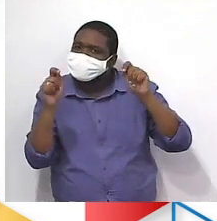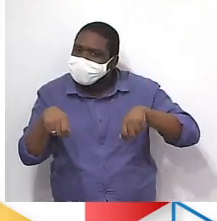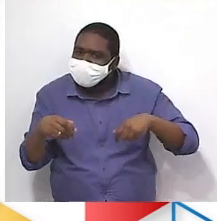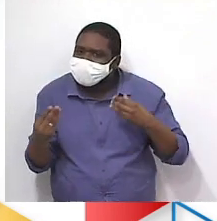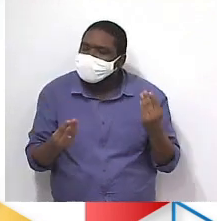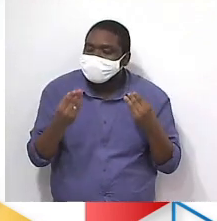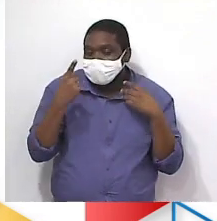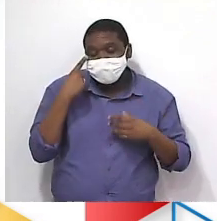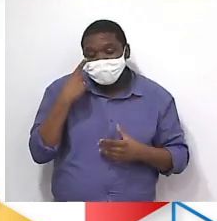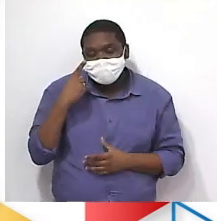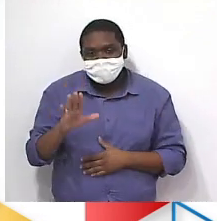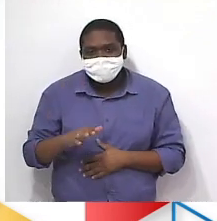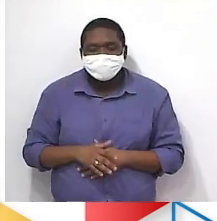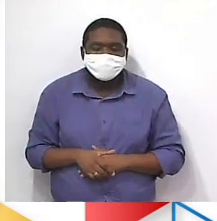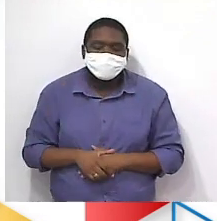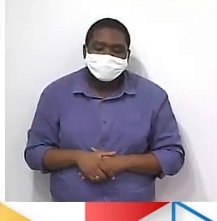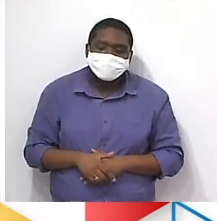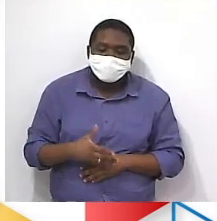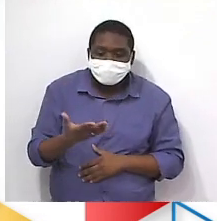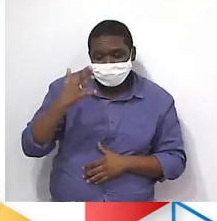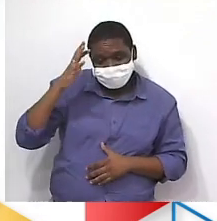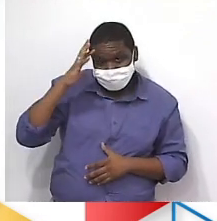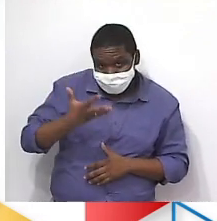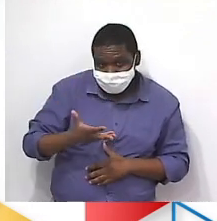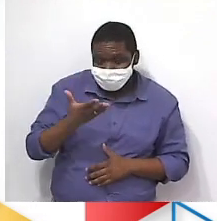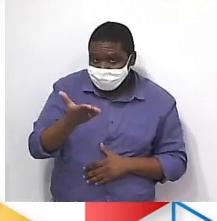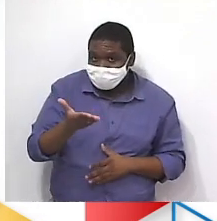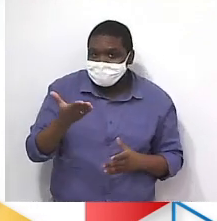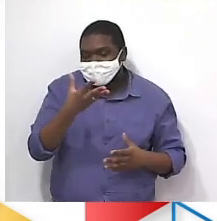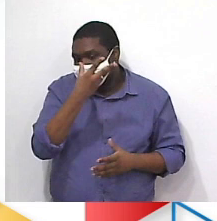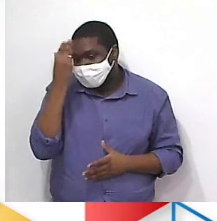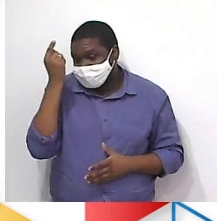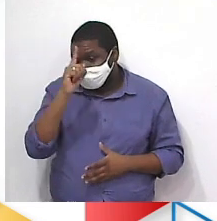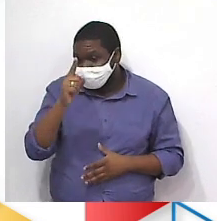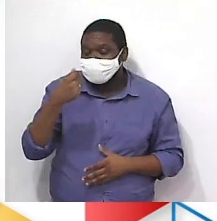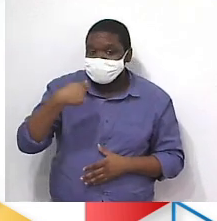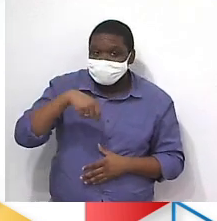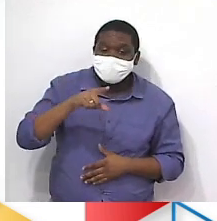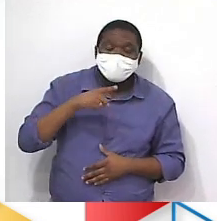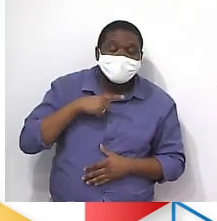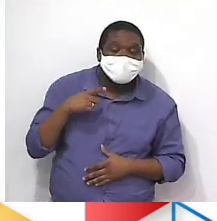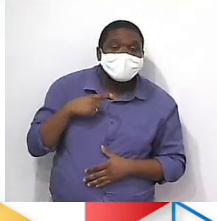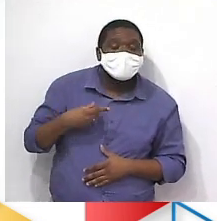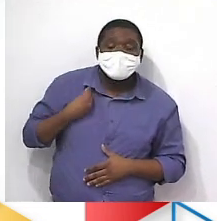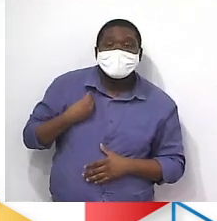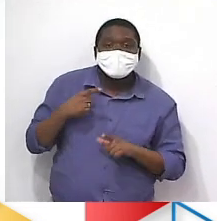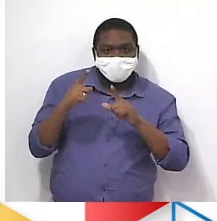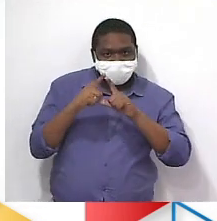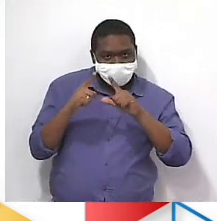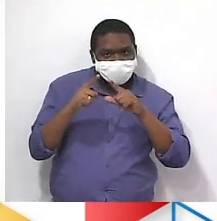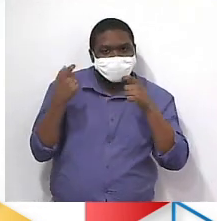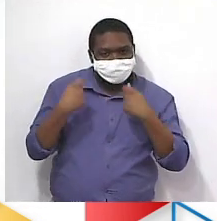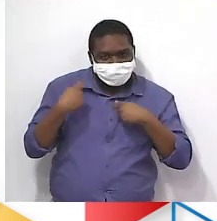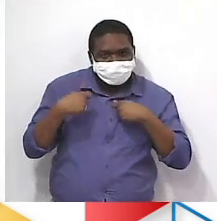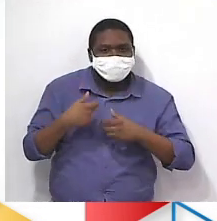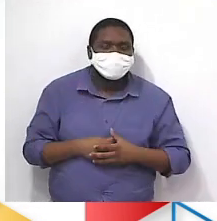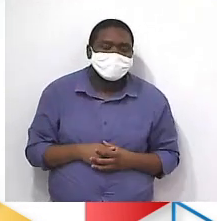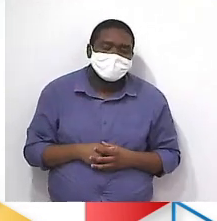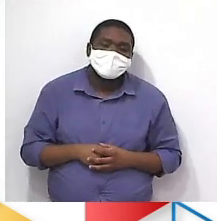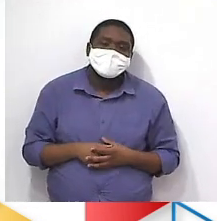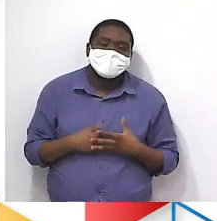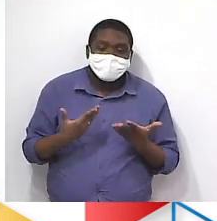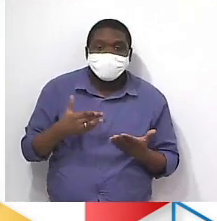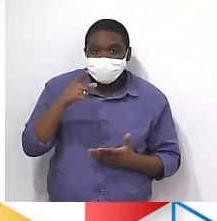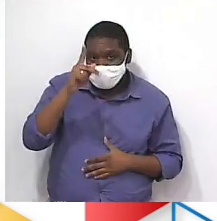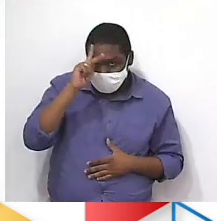comigo? Vamos lá? Segue comigo. Para resolver essa questão, não esquece da condição de existência do triângulo, tá bom? Então, vamos lá.